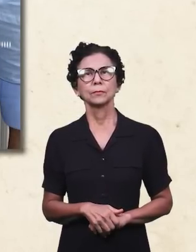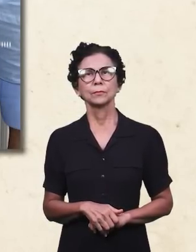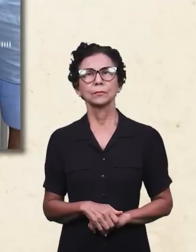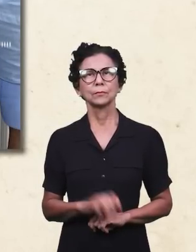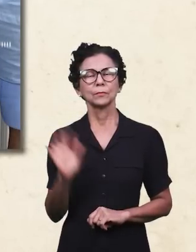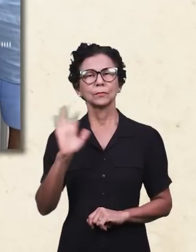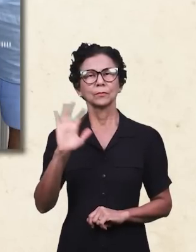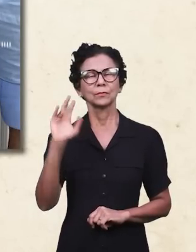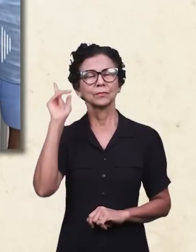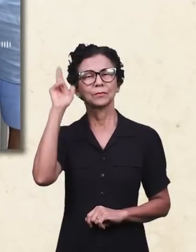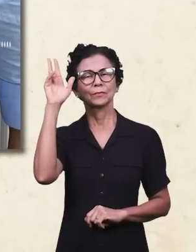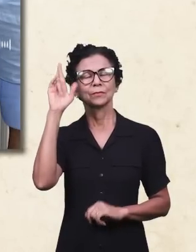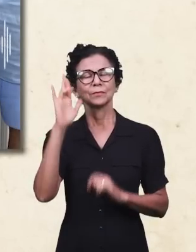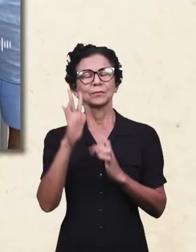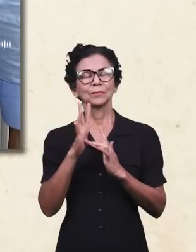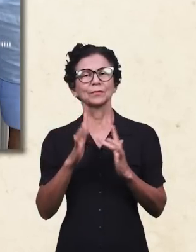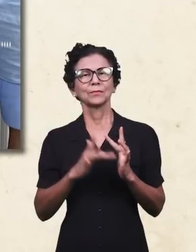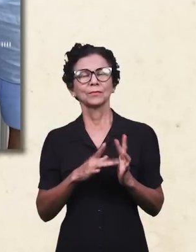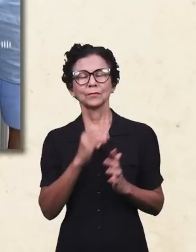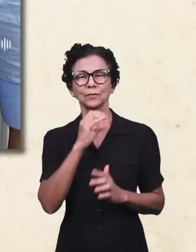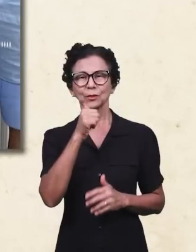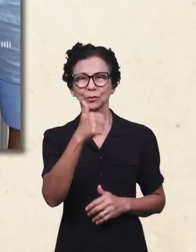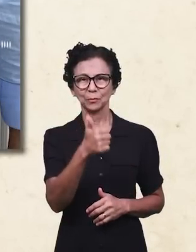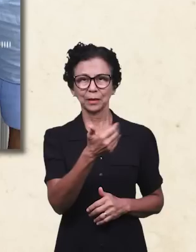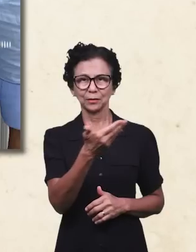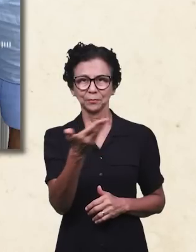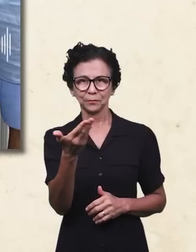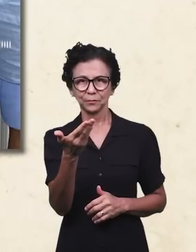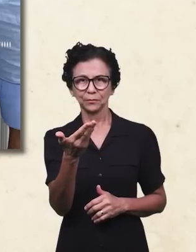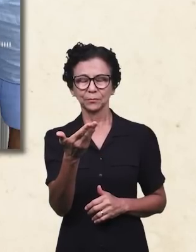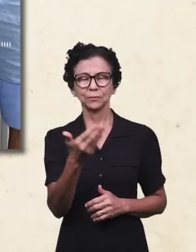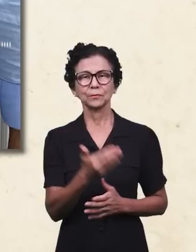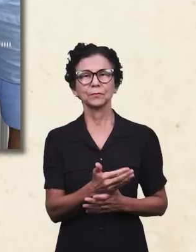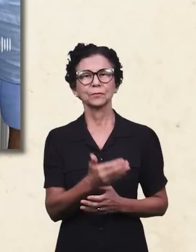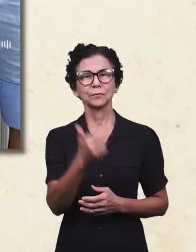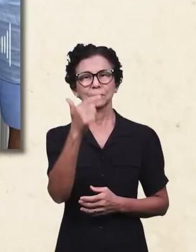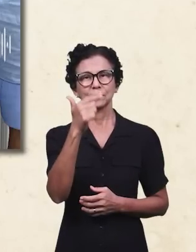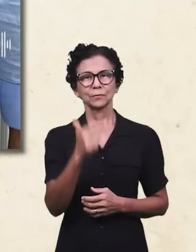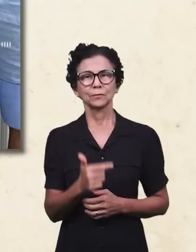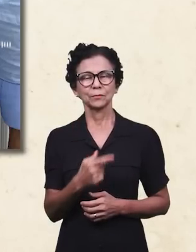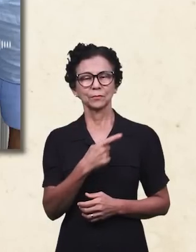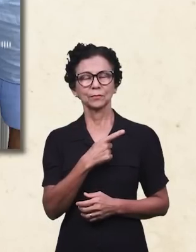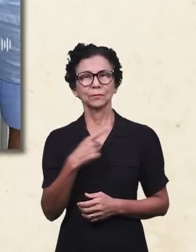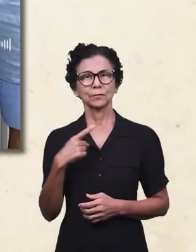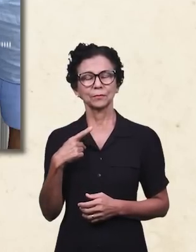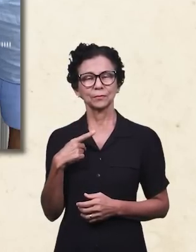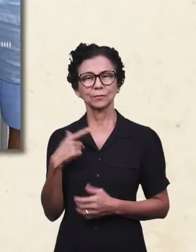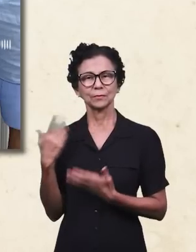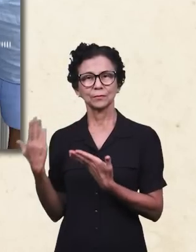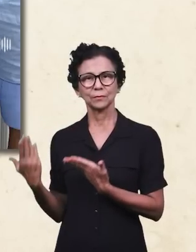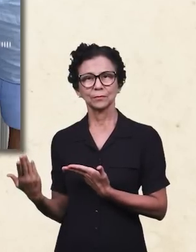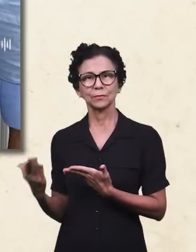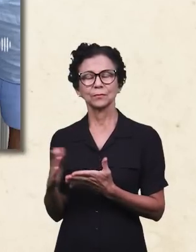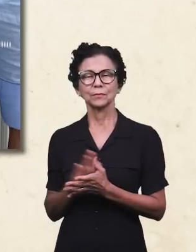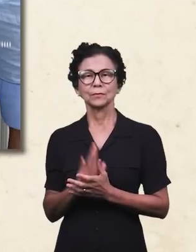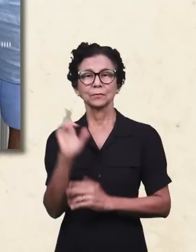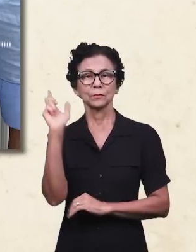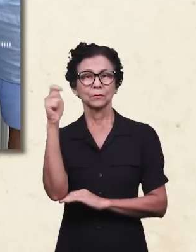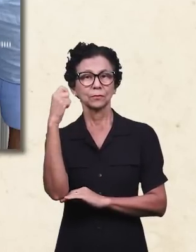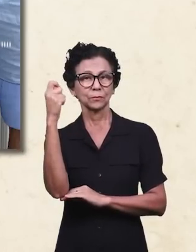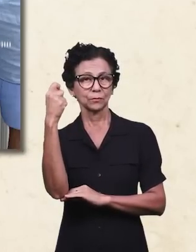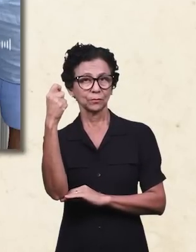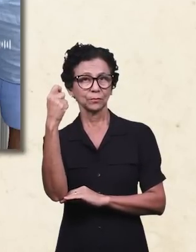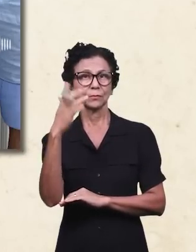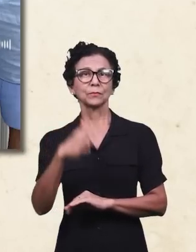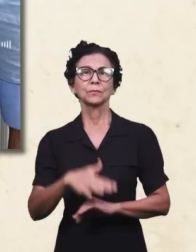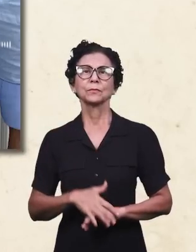Olá, irmãos, a paz do Senhor, tudo bem com vocês? Eu sou o pastor Vaniclei, da Igreja de Eldorado do Sul, no Rio